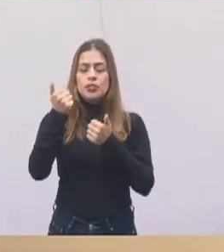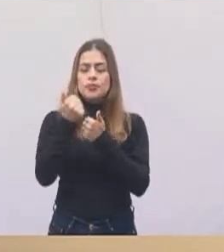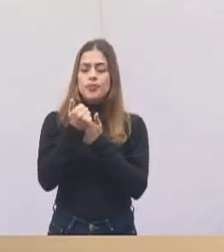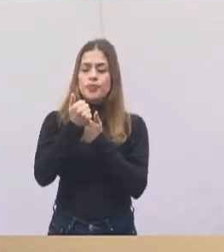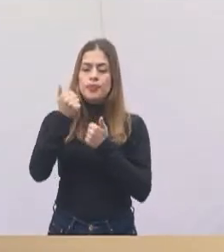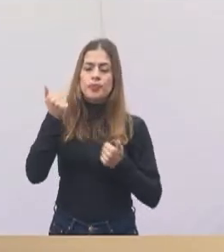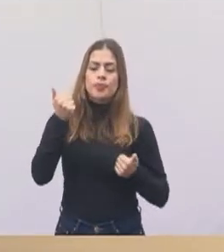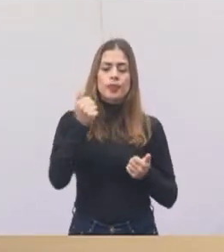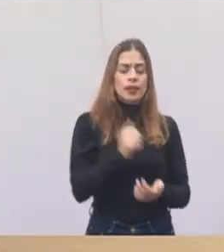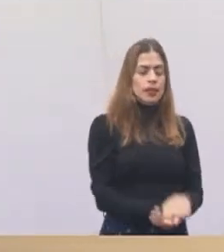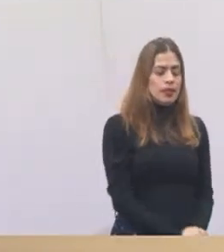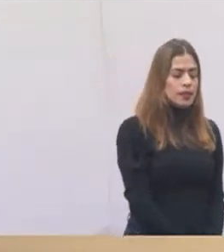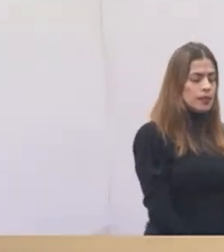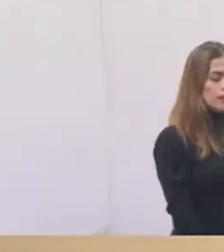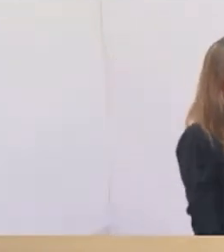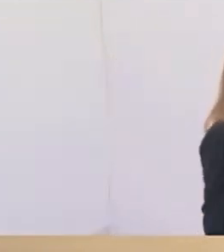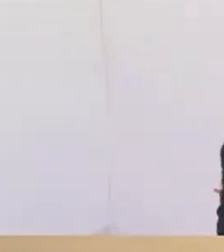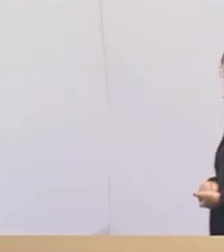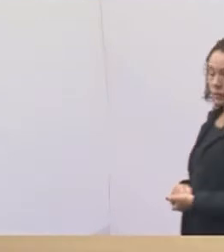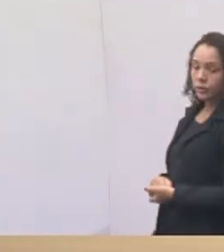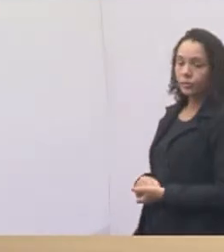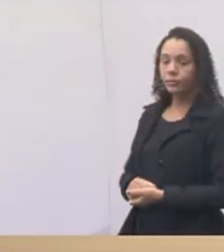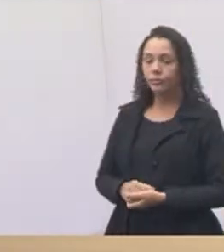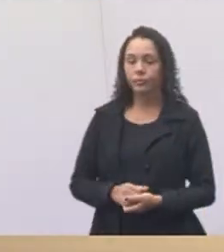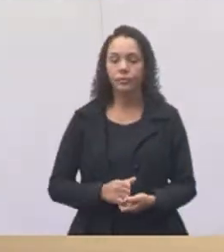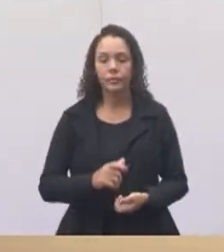pessoas envolvidas, aonde